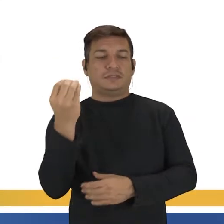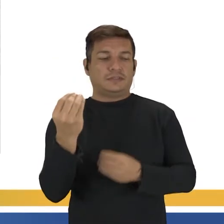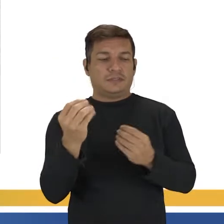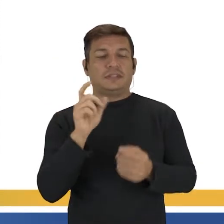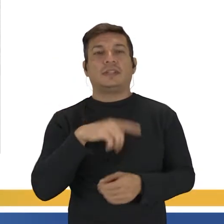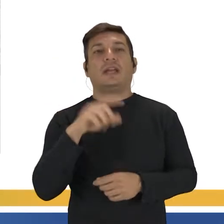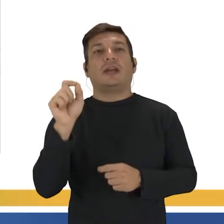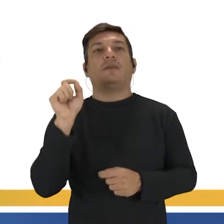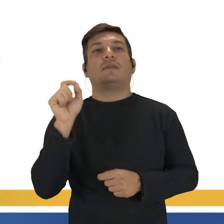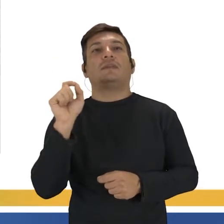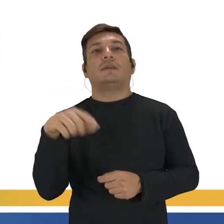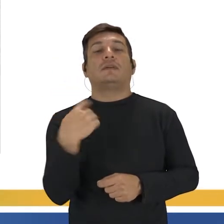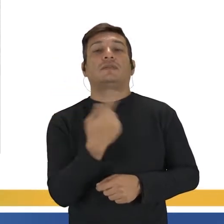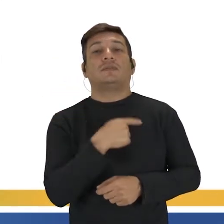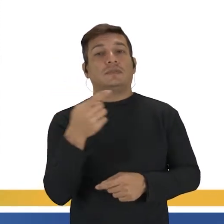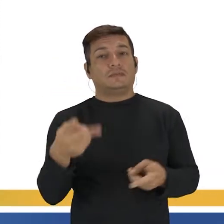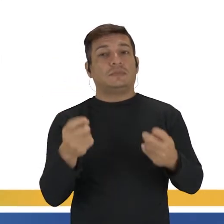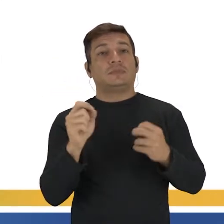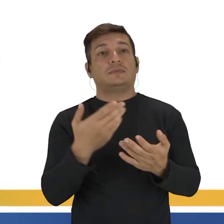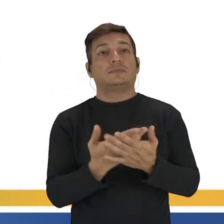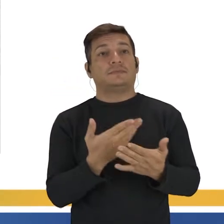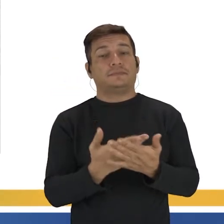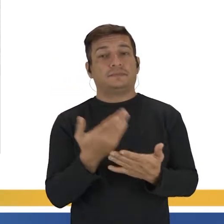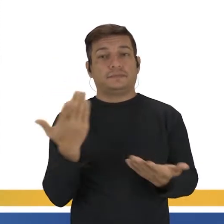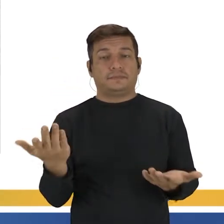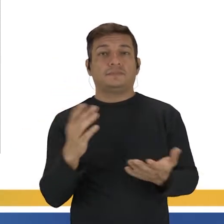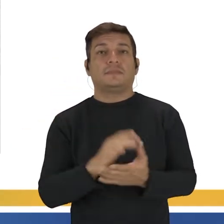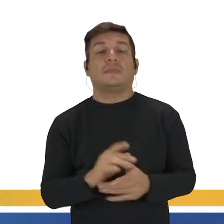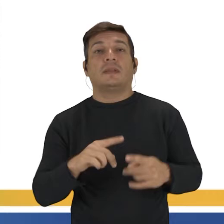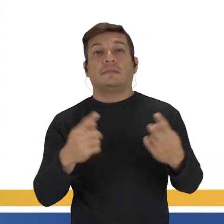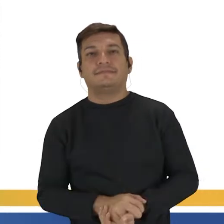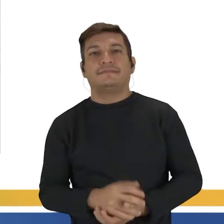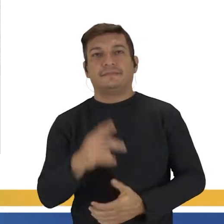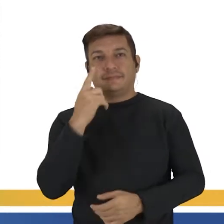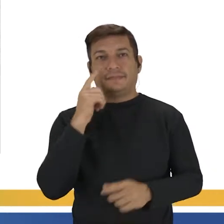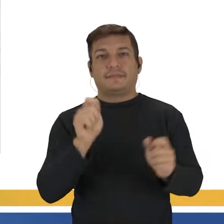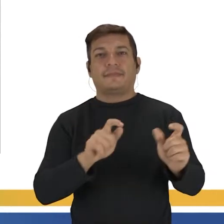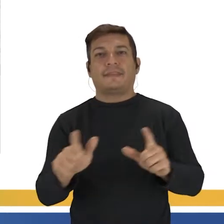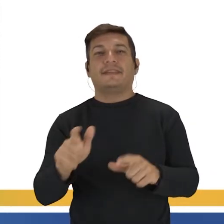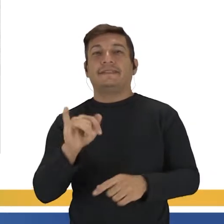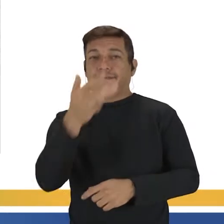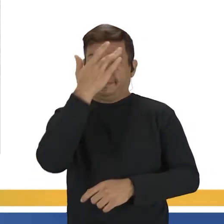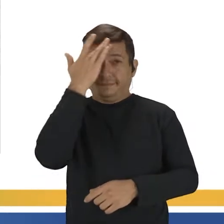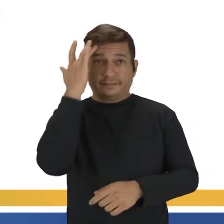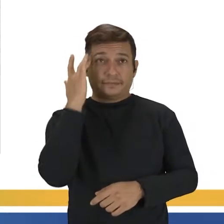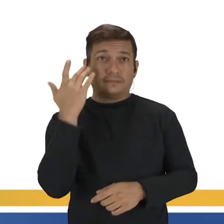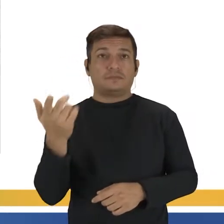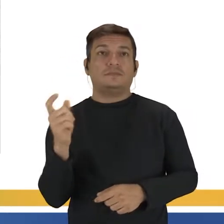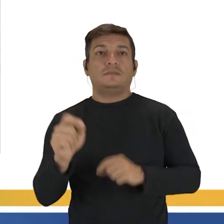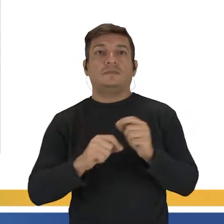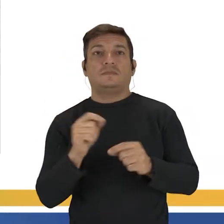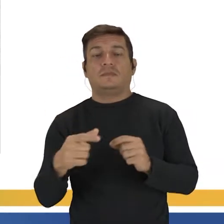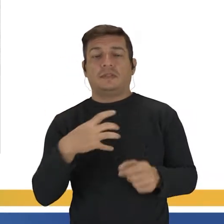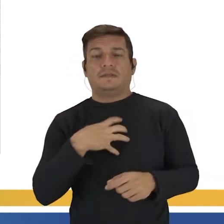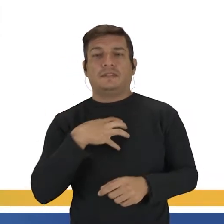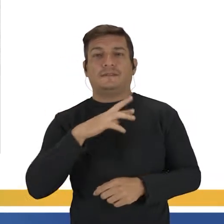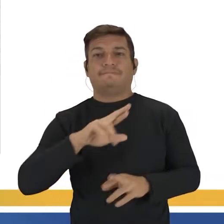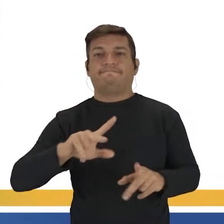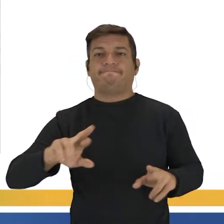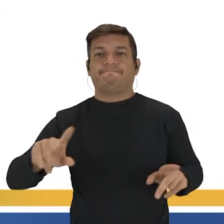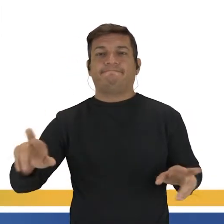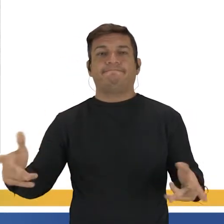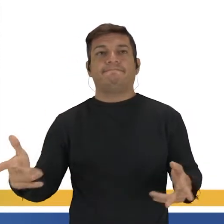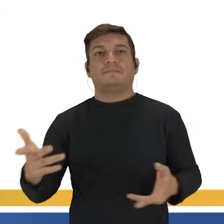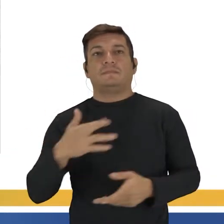é um dos pontos que nós vamos ver na aula. Mas antes, vejamos a tela. Se as pessoas não fossem profundamente indiferentes